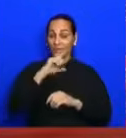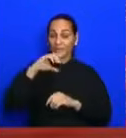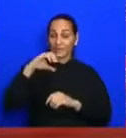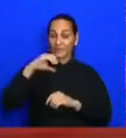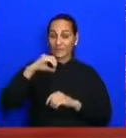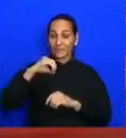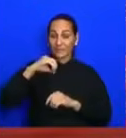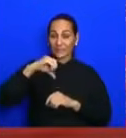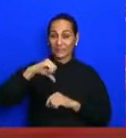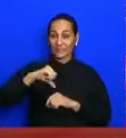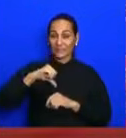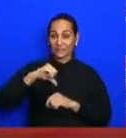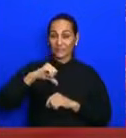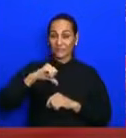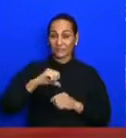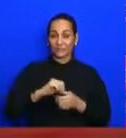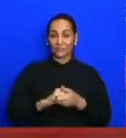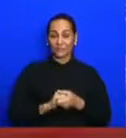Laranja 09.